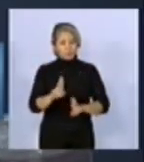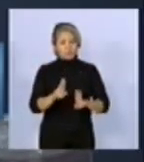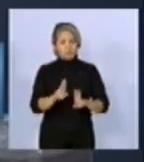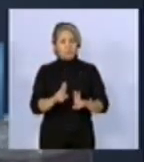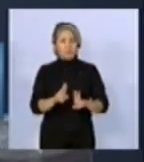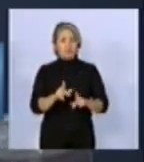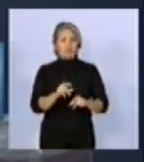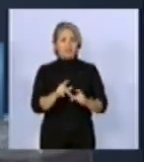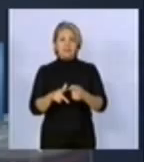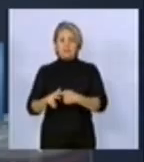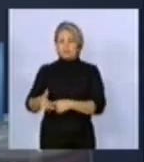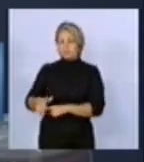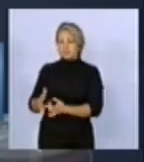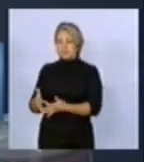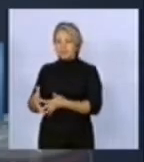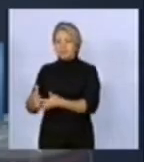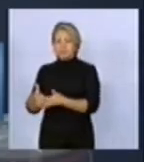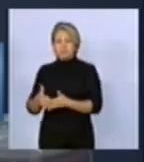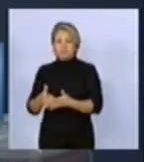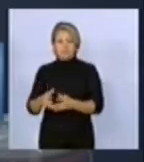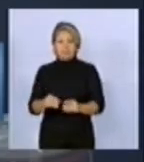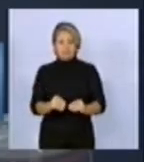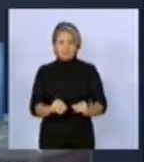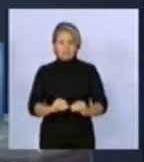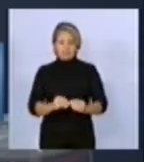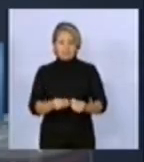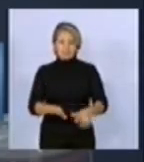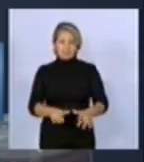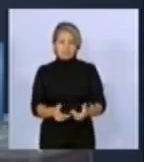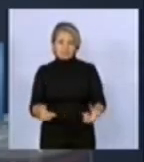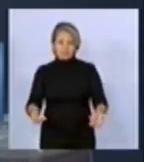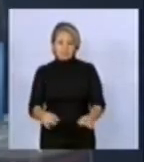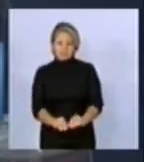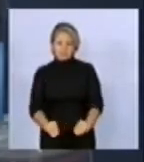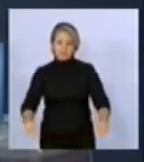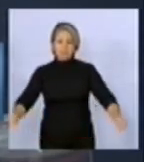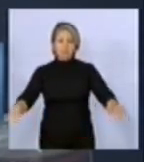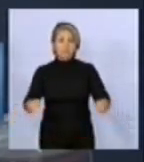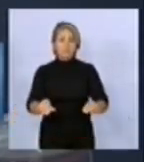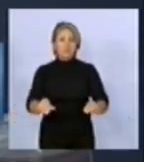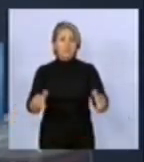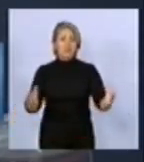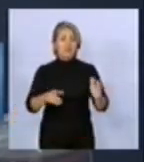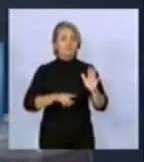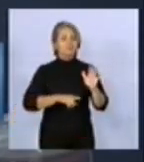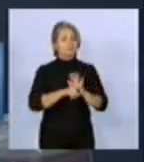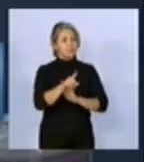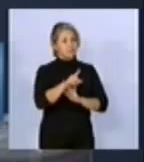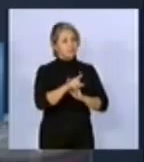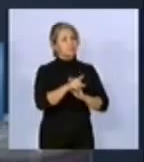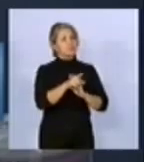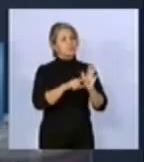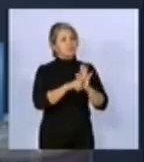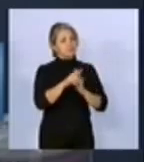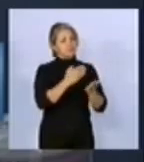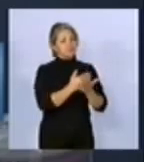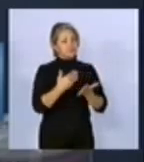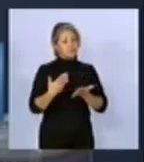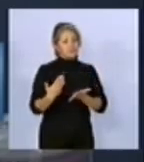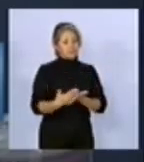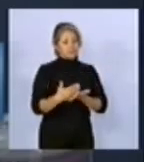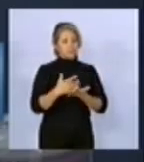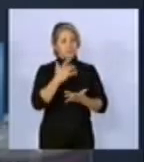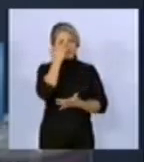terraços e curvas de nível estimulando assim um processo erosivo e tô reformulando essa pergunta dividindo ela em duas partes para